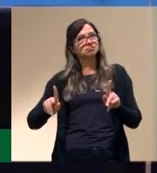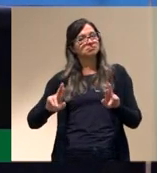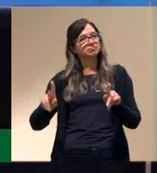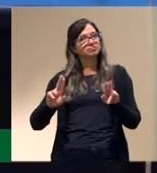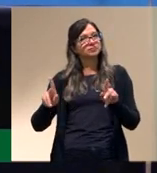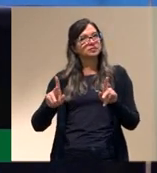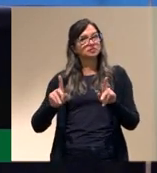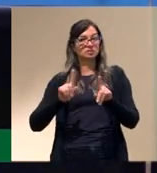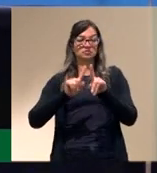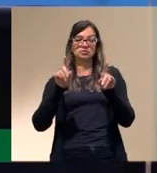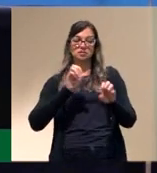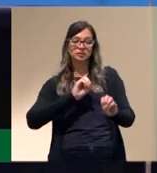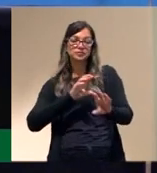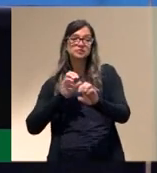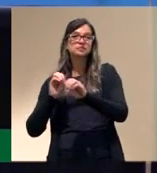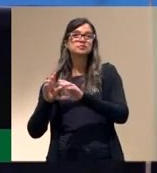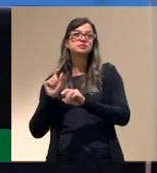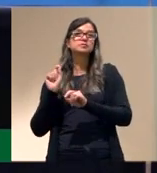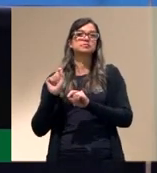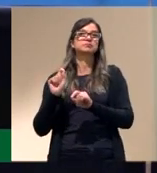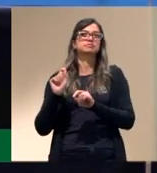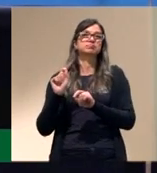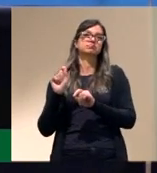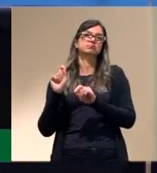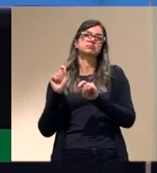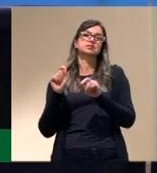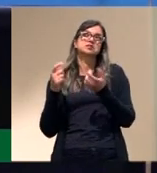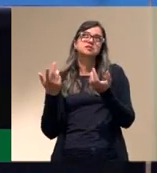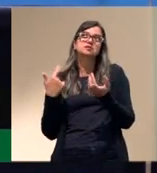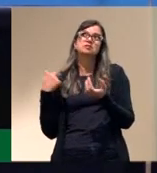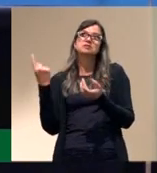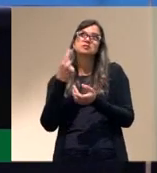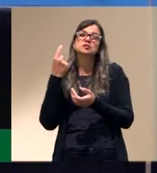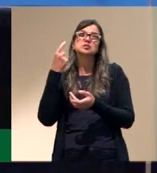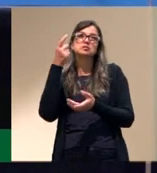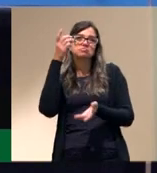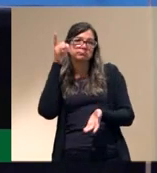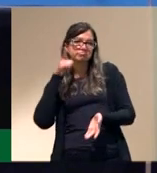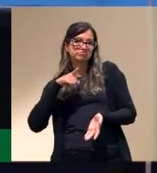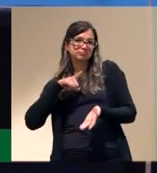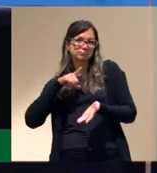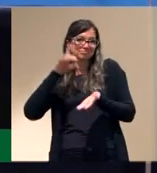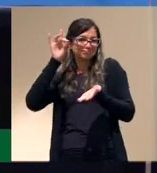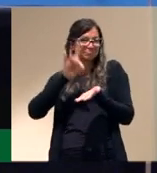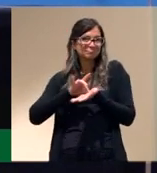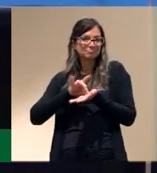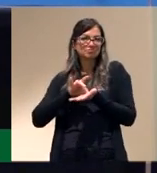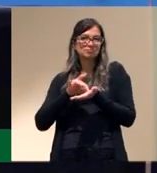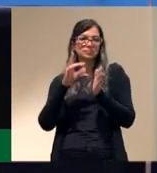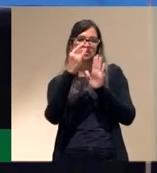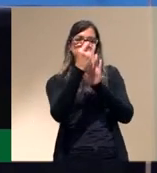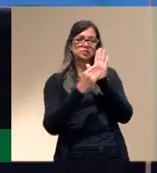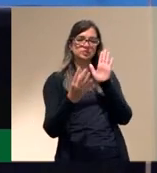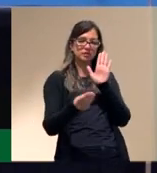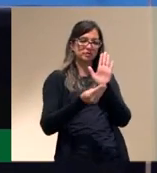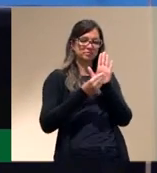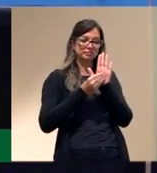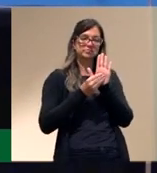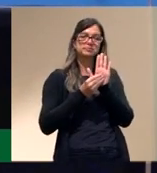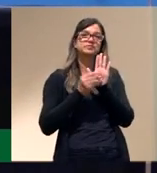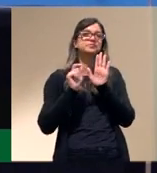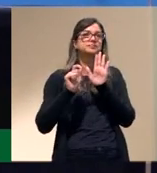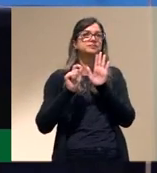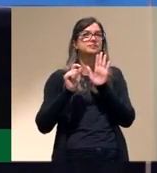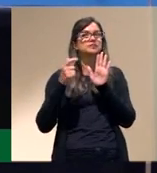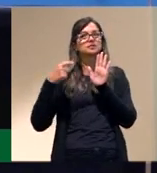que a concepção de educação que nós temos afirmado com aquilo que está nos documentos da rede